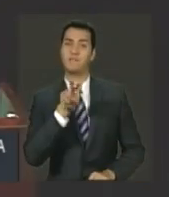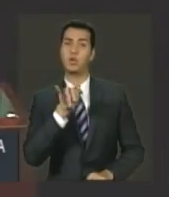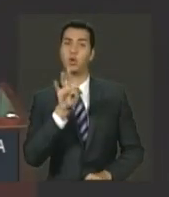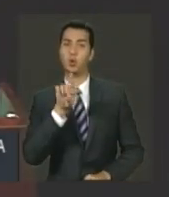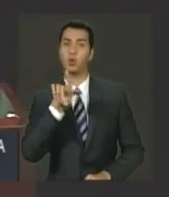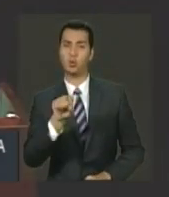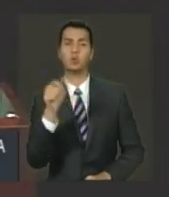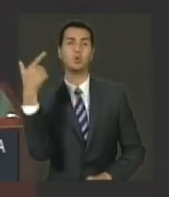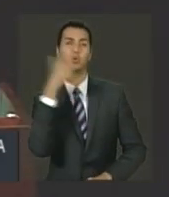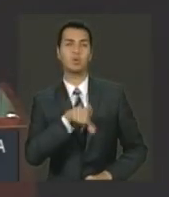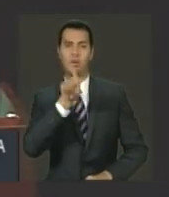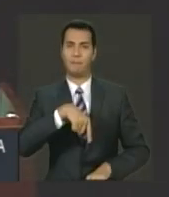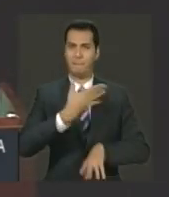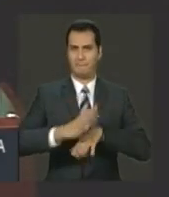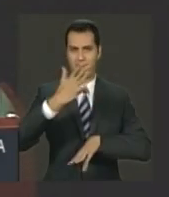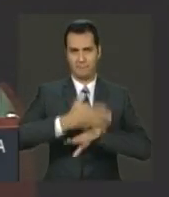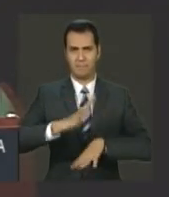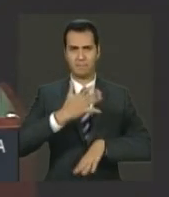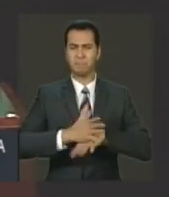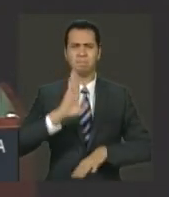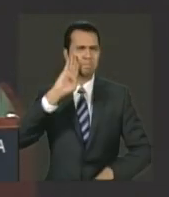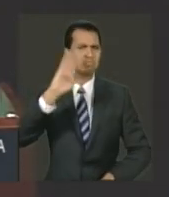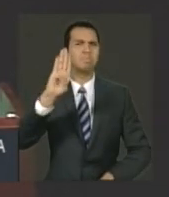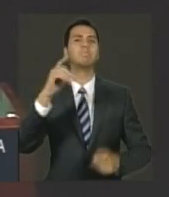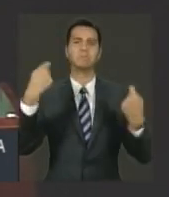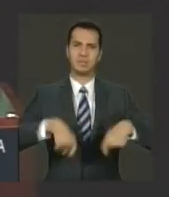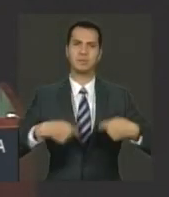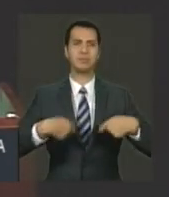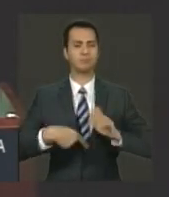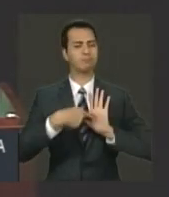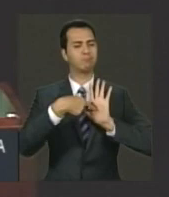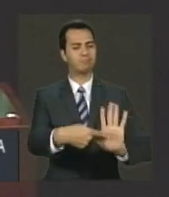melhor forma de incuti-la é através do exemplo.